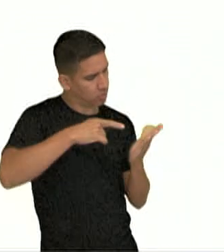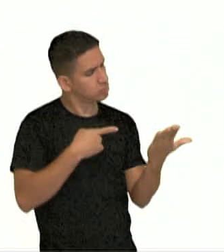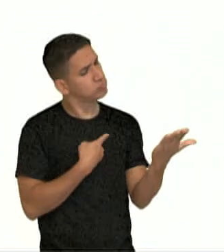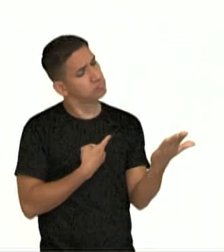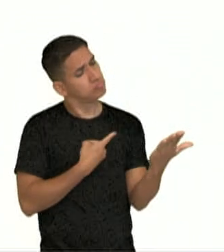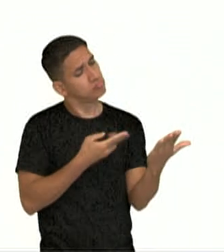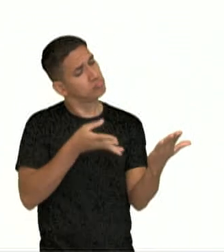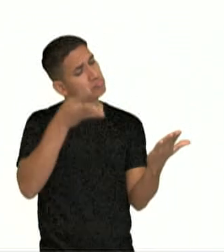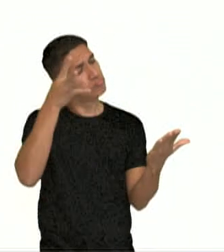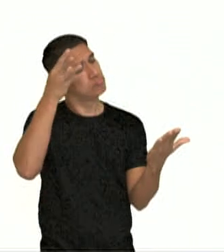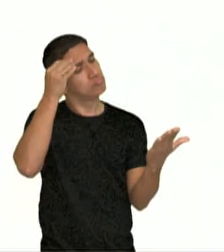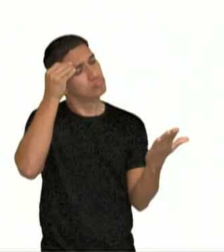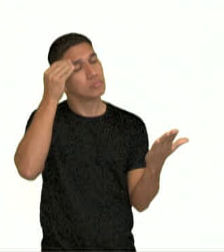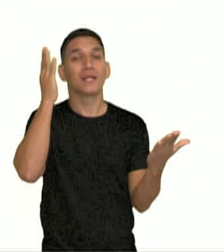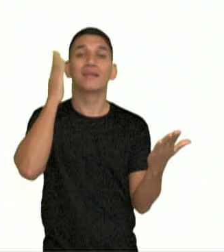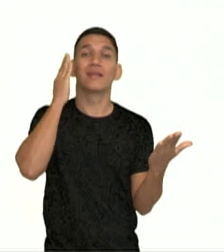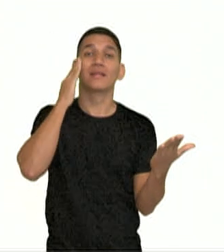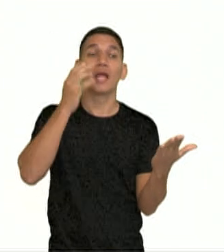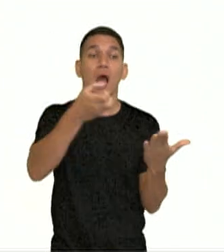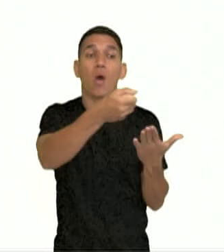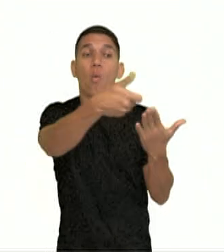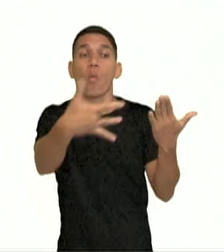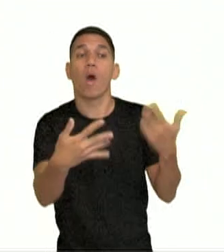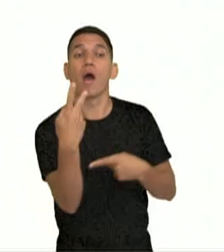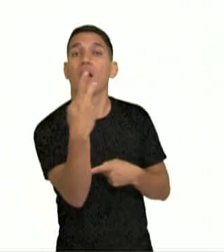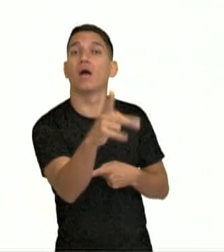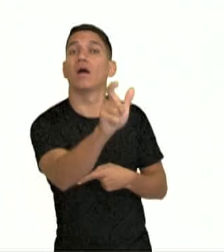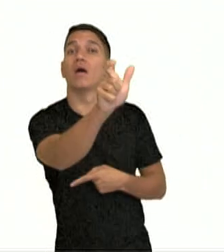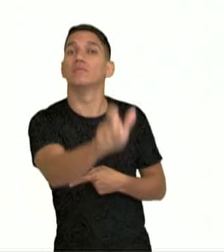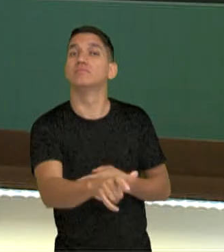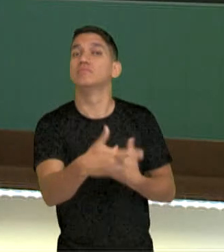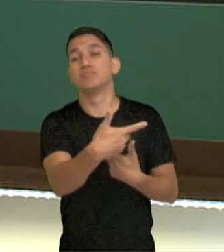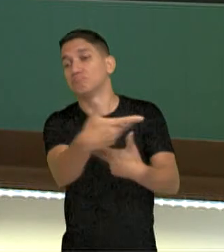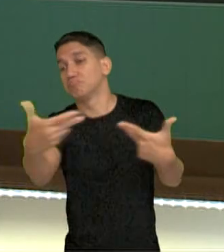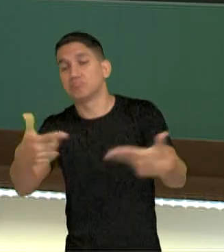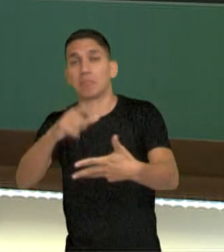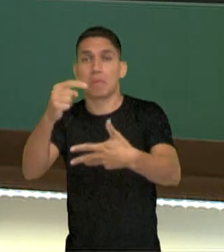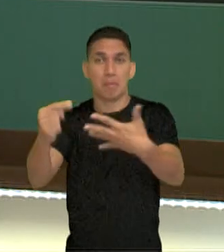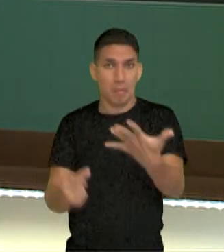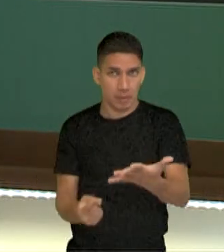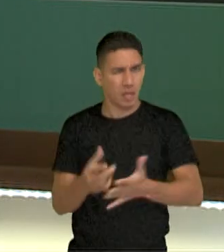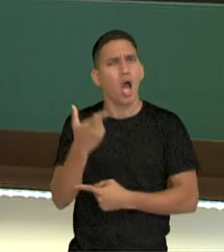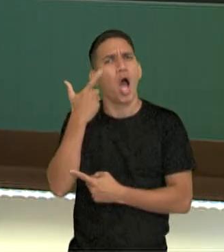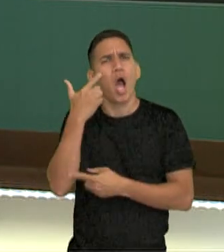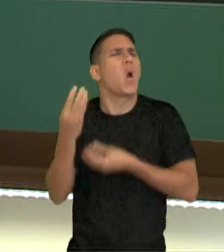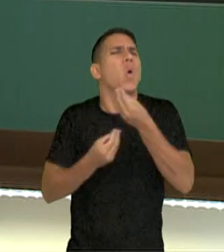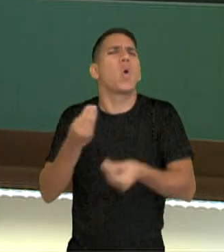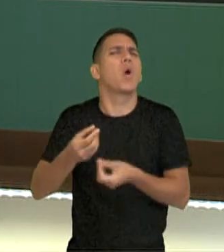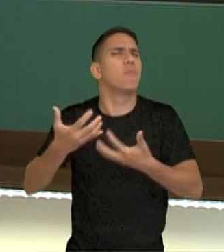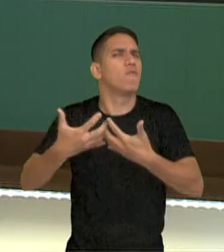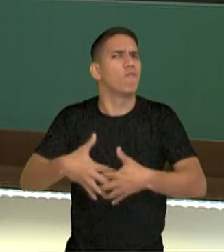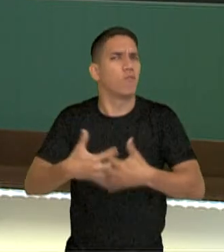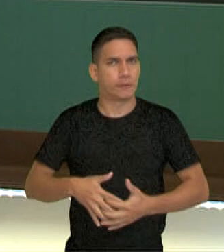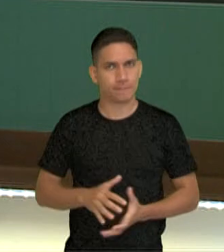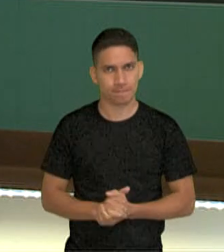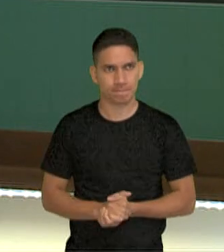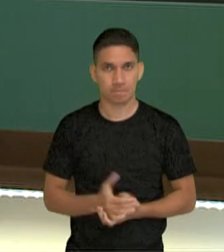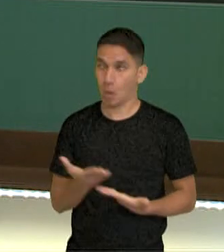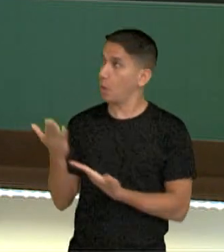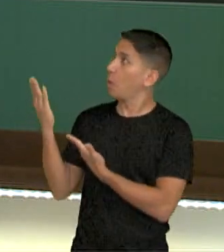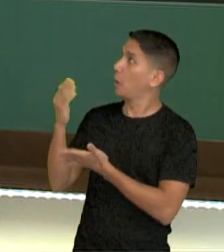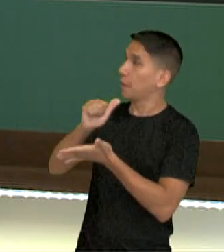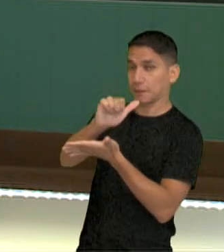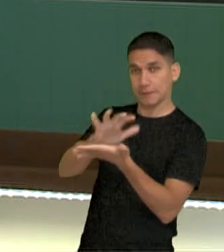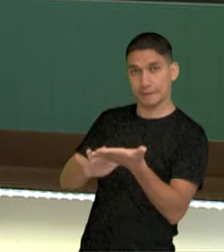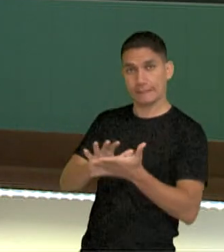impressões e as qualidades de algo, certo? Vamos ver melhor na prática como é que isso funciona? Olha só o